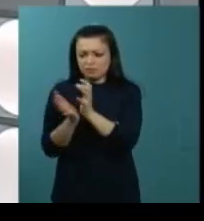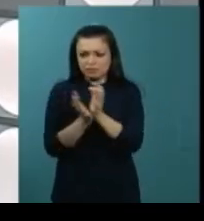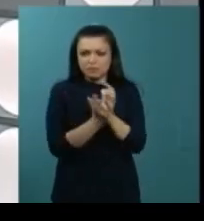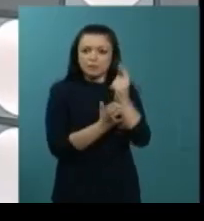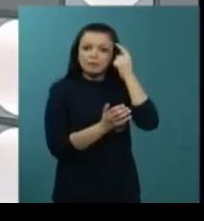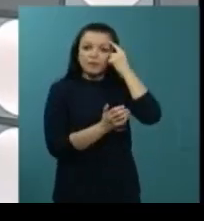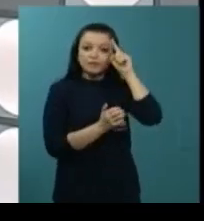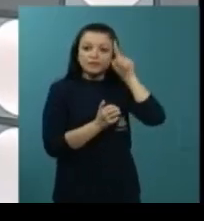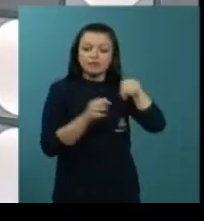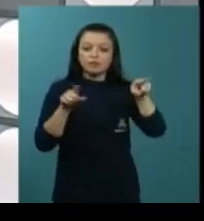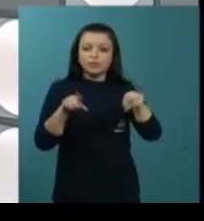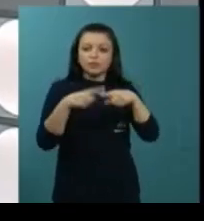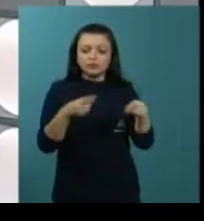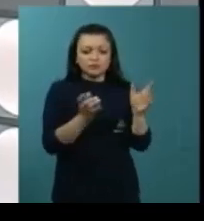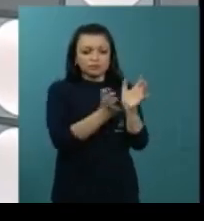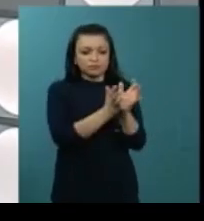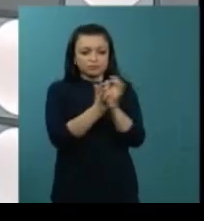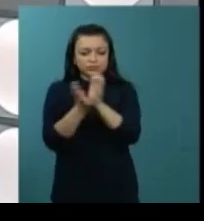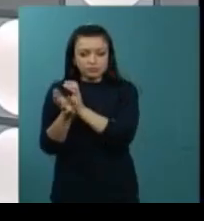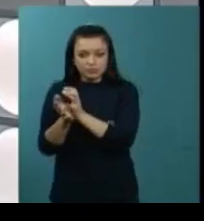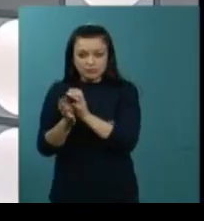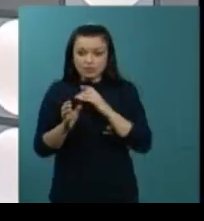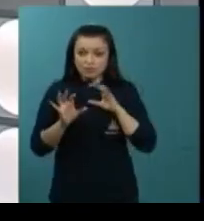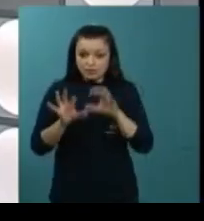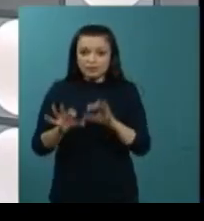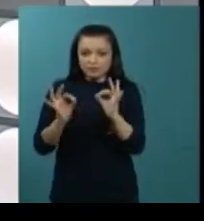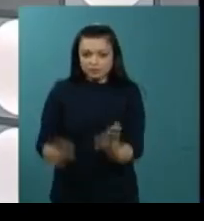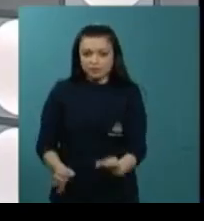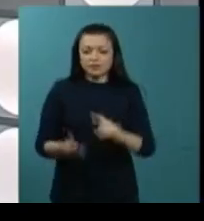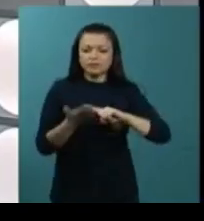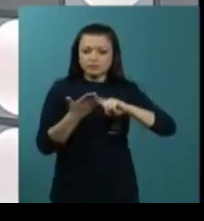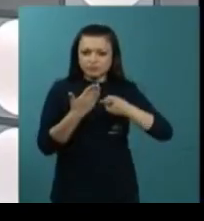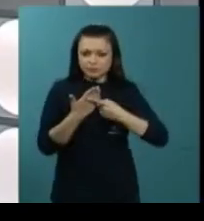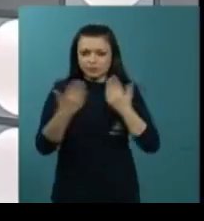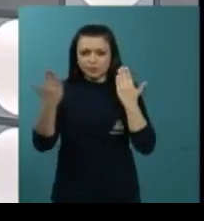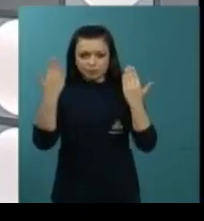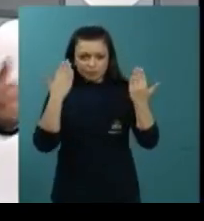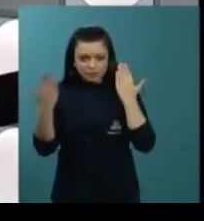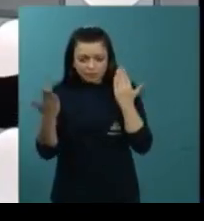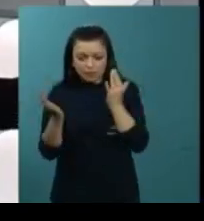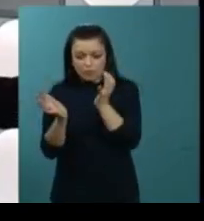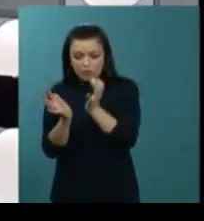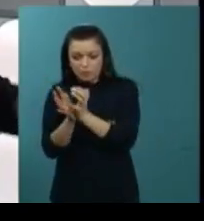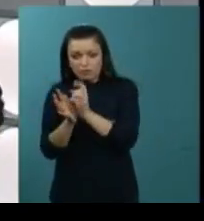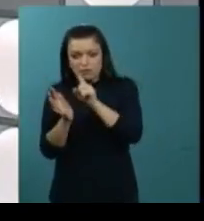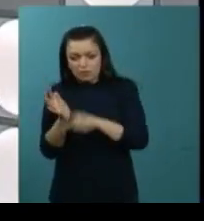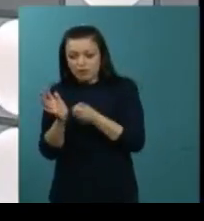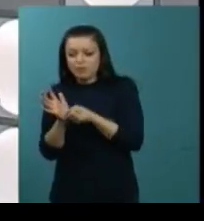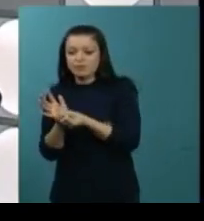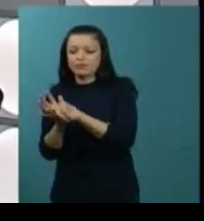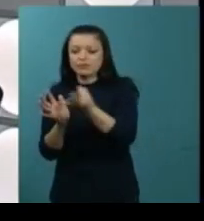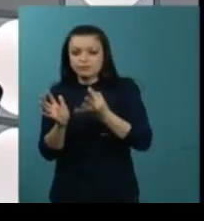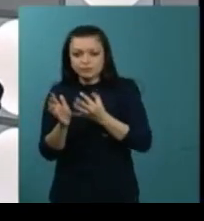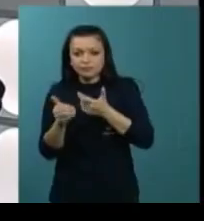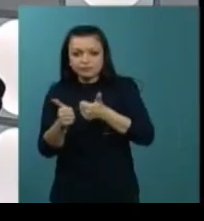correto, porque um conjunto é um aglomerado de elementos que compõem esse